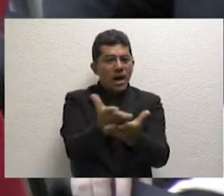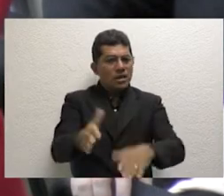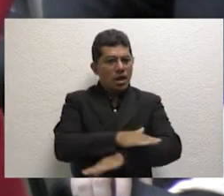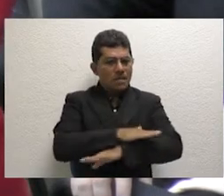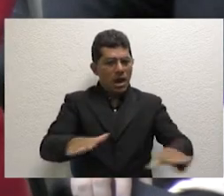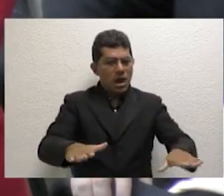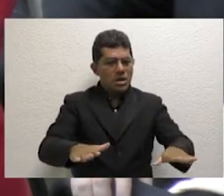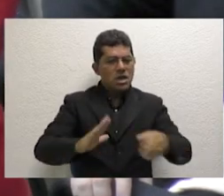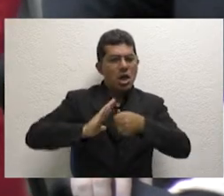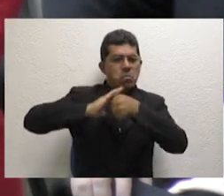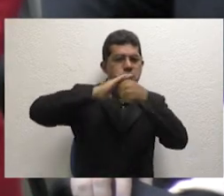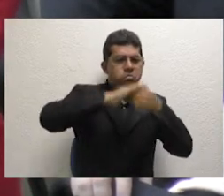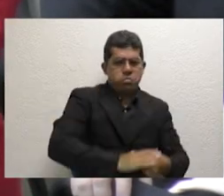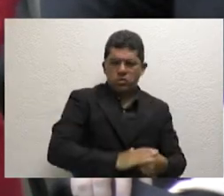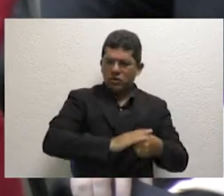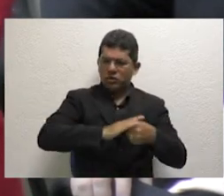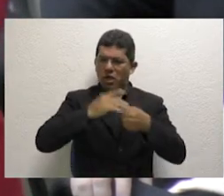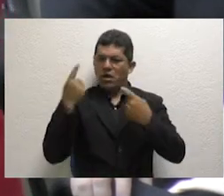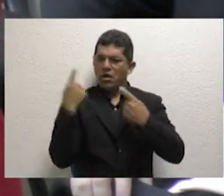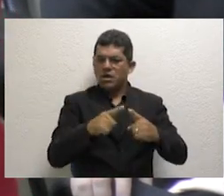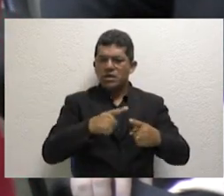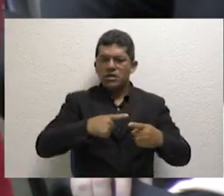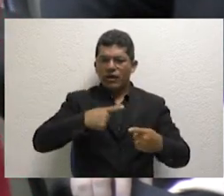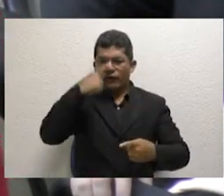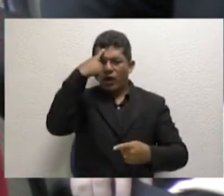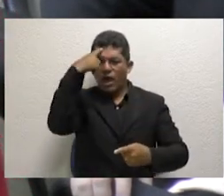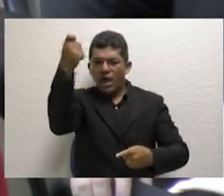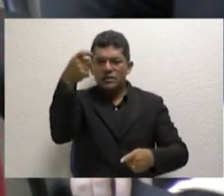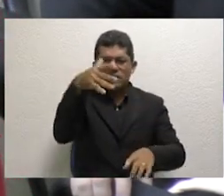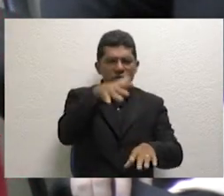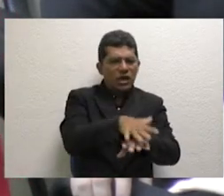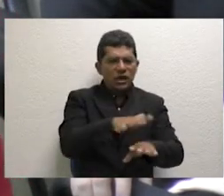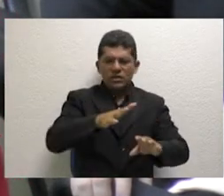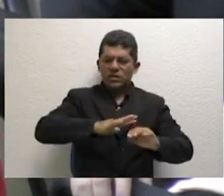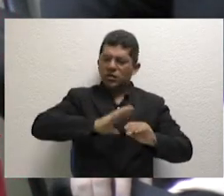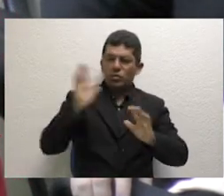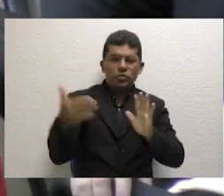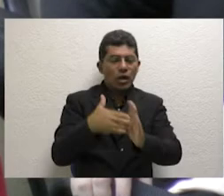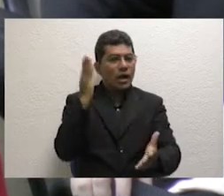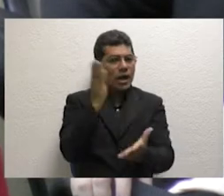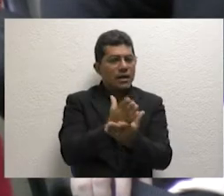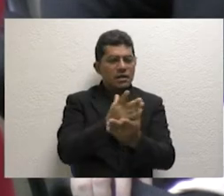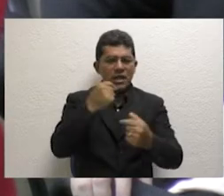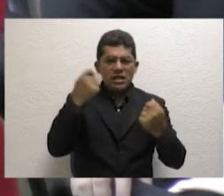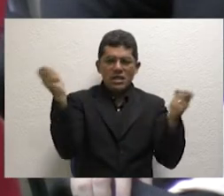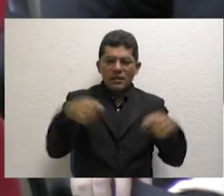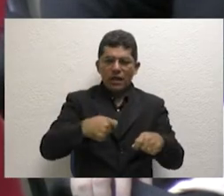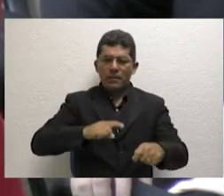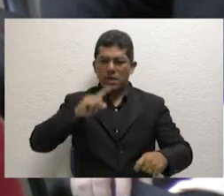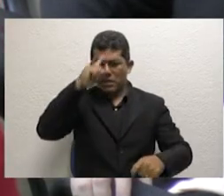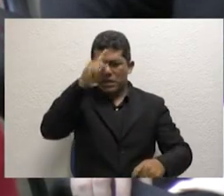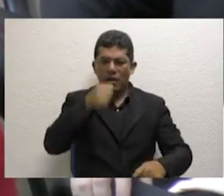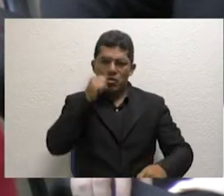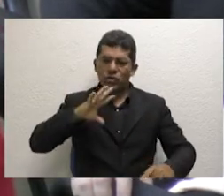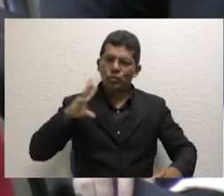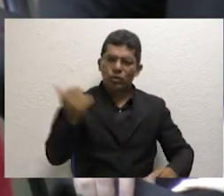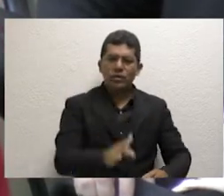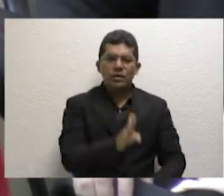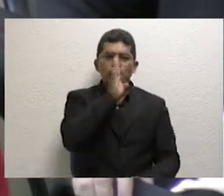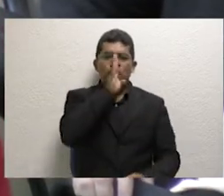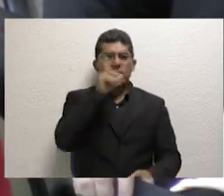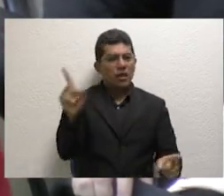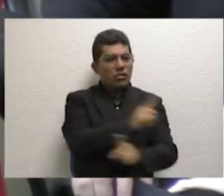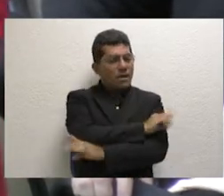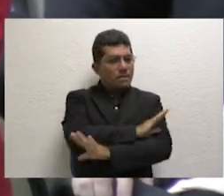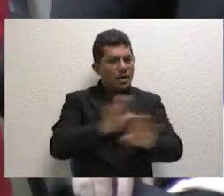nos matar parem de nos estuprar e parem de tentar nos calar porque é isso que acontece com as mulheres hoje